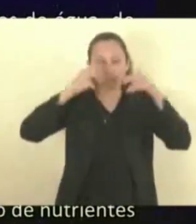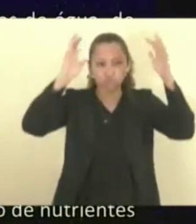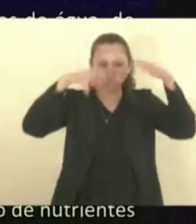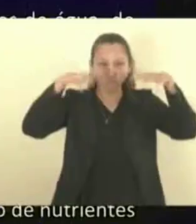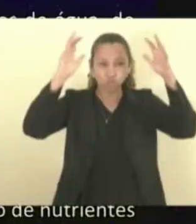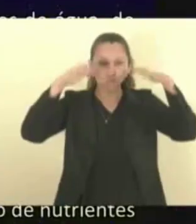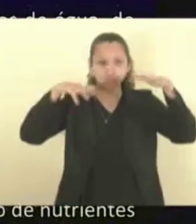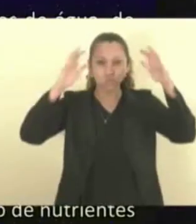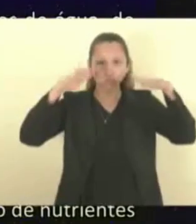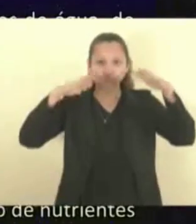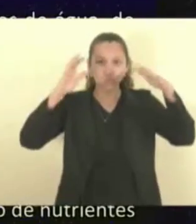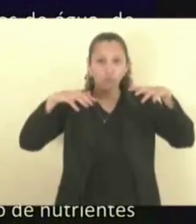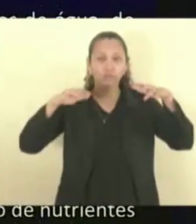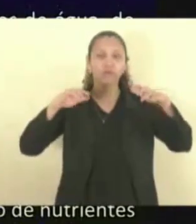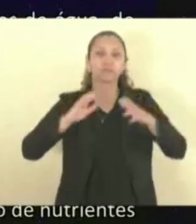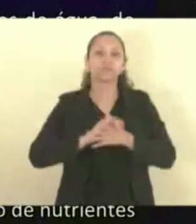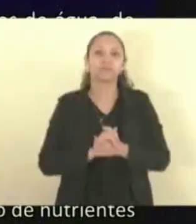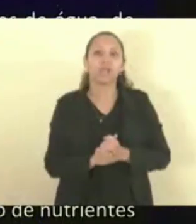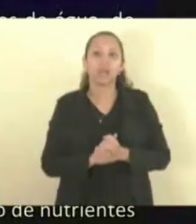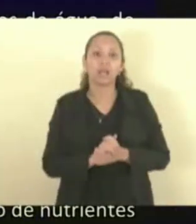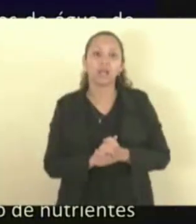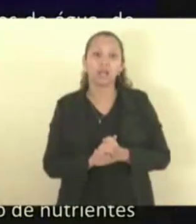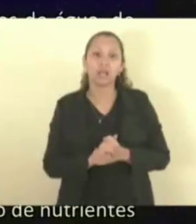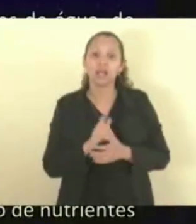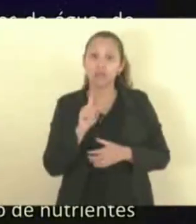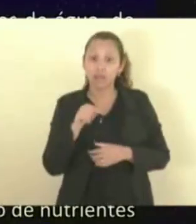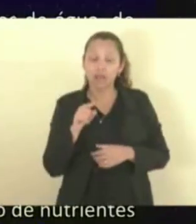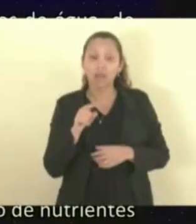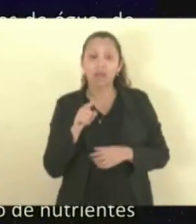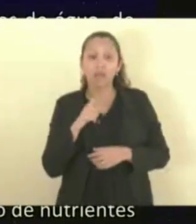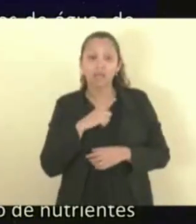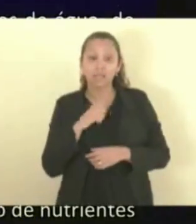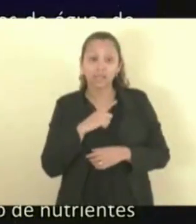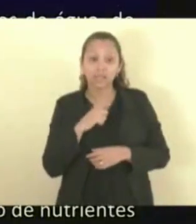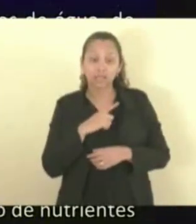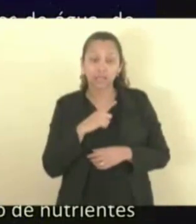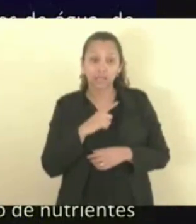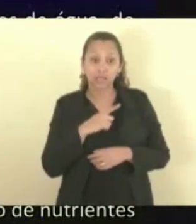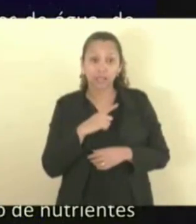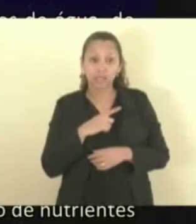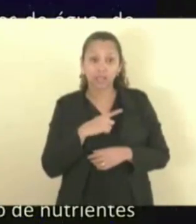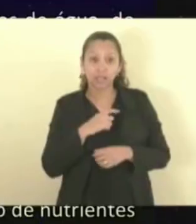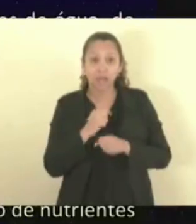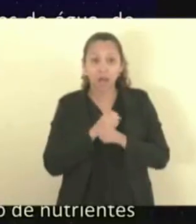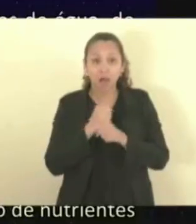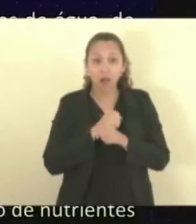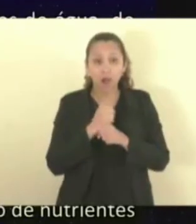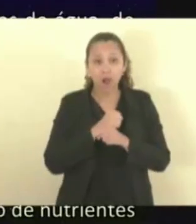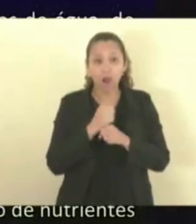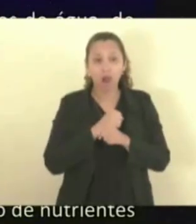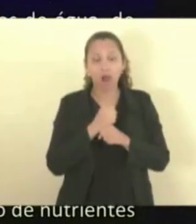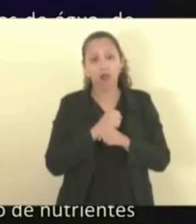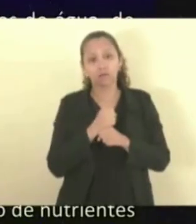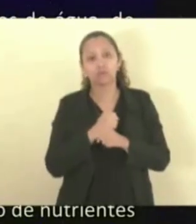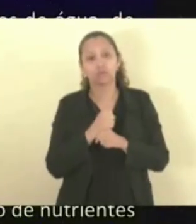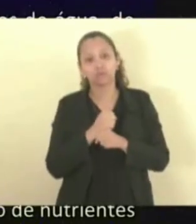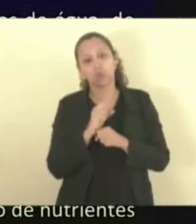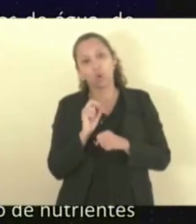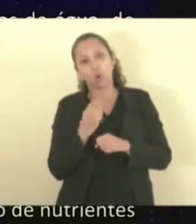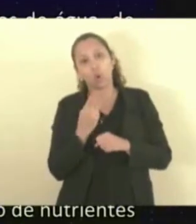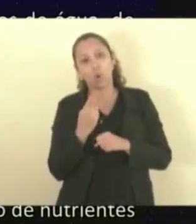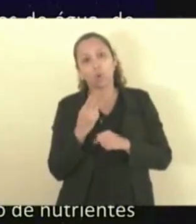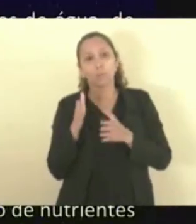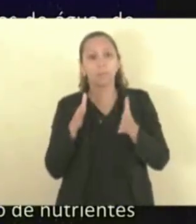do lençol freático, e são formados nesse sistema por anos ou apenas sazonalmente, né, quando vem o período